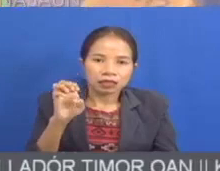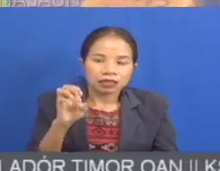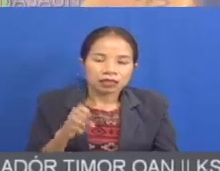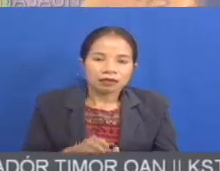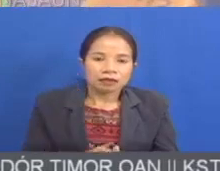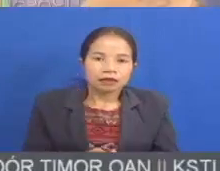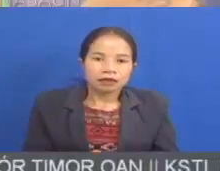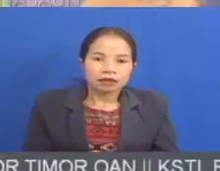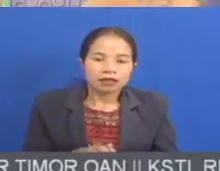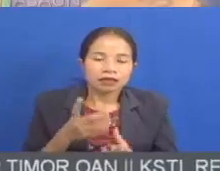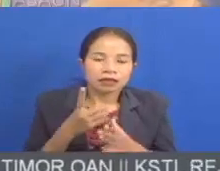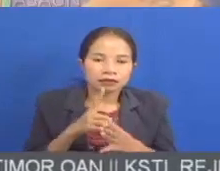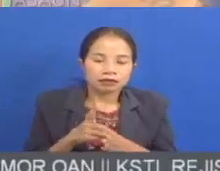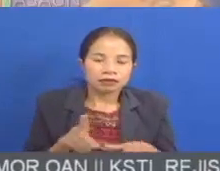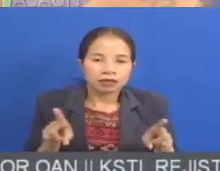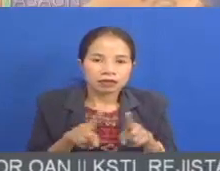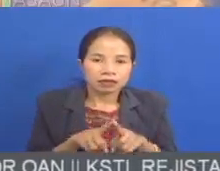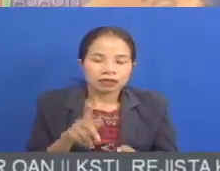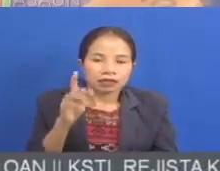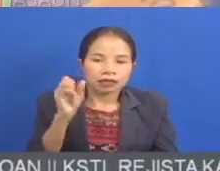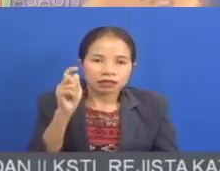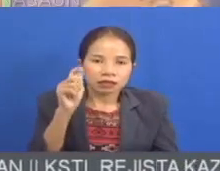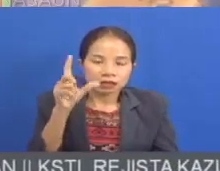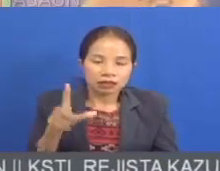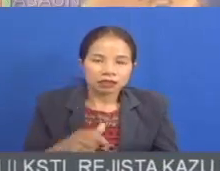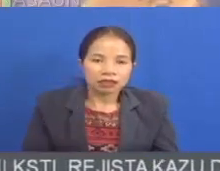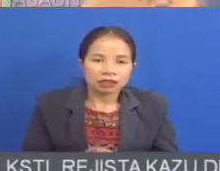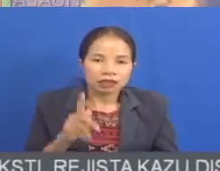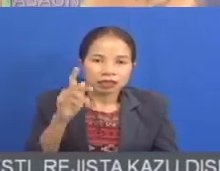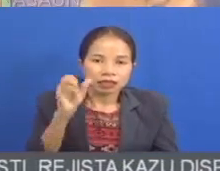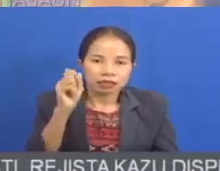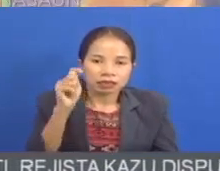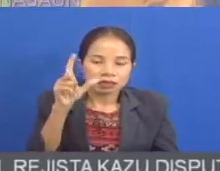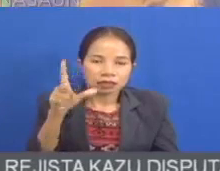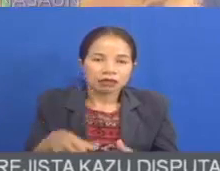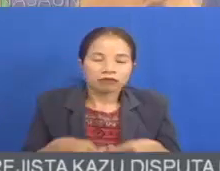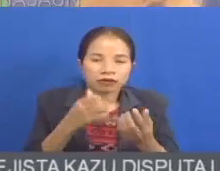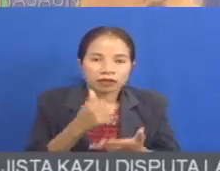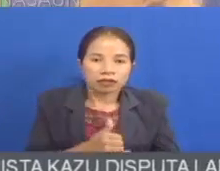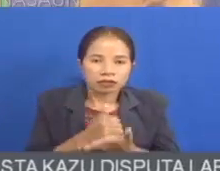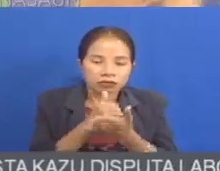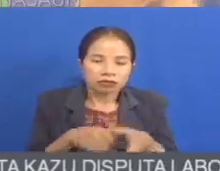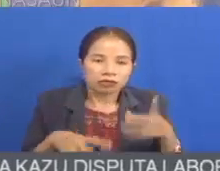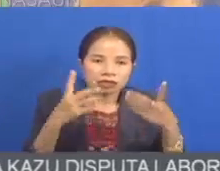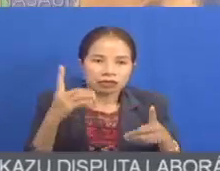será Divisão Relação Industrial KSTL, e KSTL for acompanhamento, for defesa